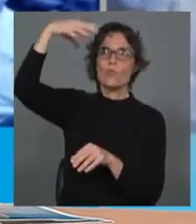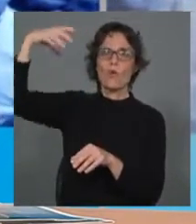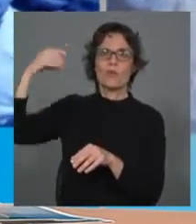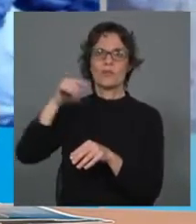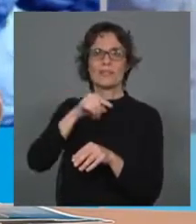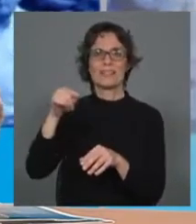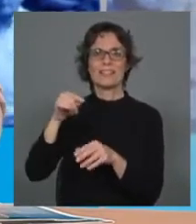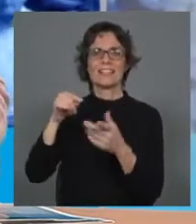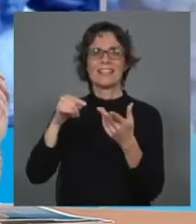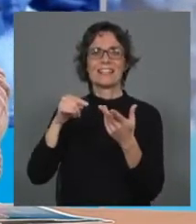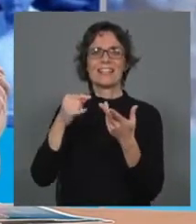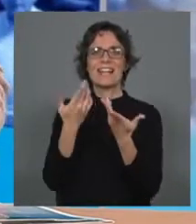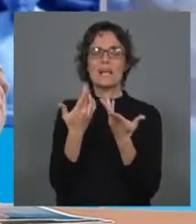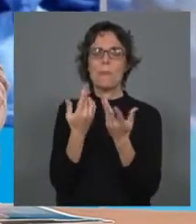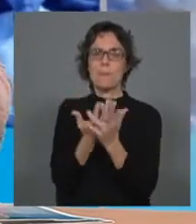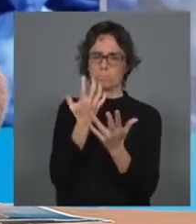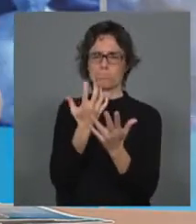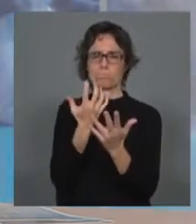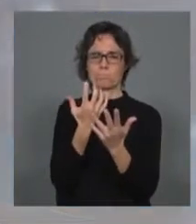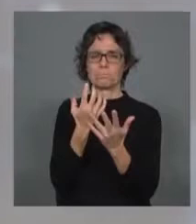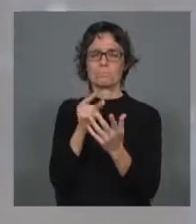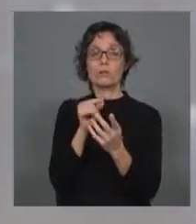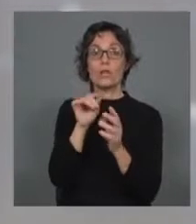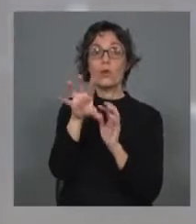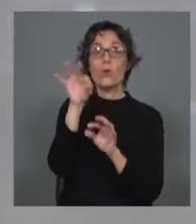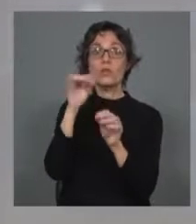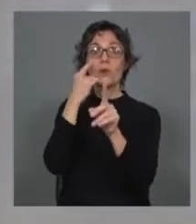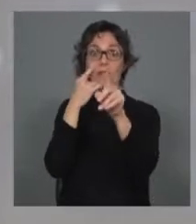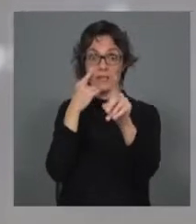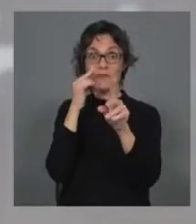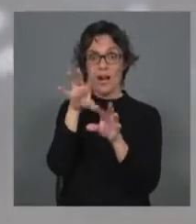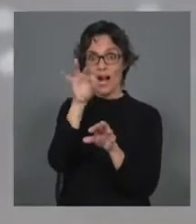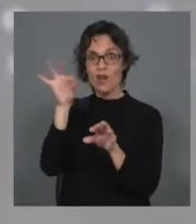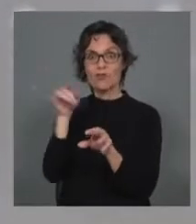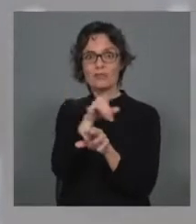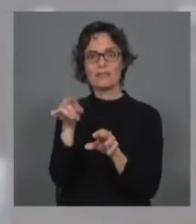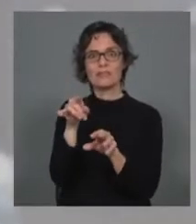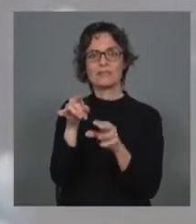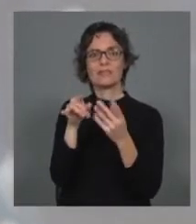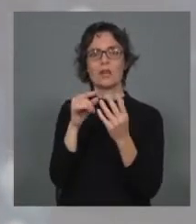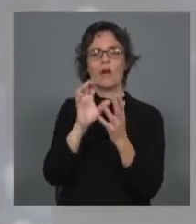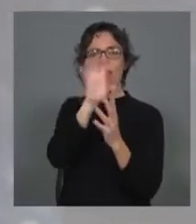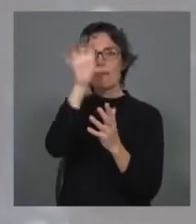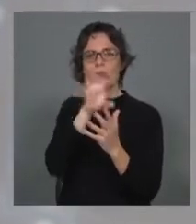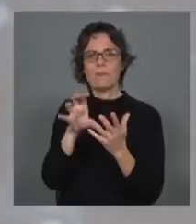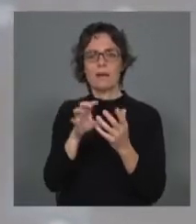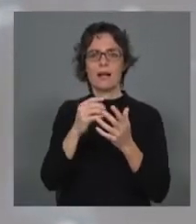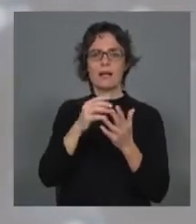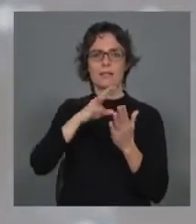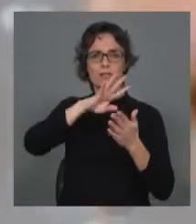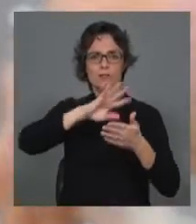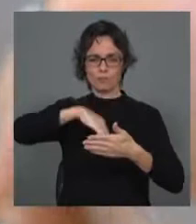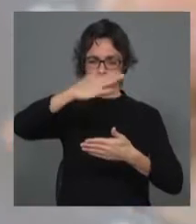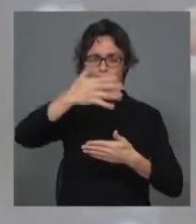se refere. Então veja que também até mesmo a escolha das imagens se refere ao texto, se refere a essa festividade, e assim por diante.